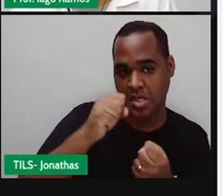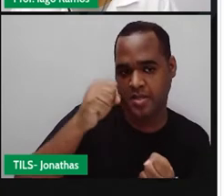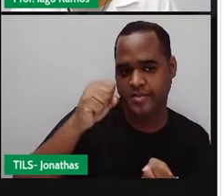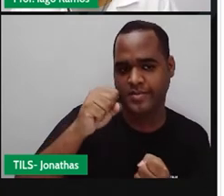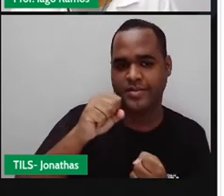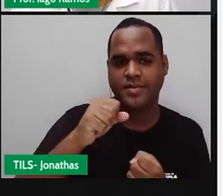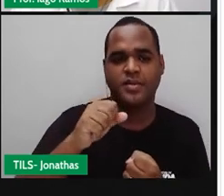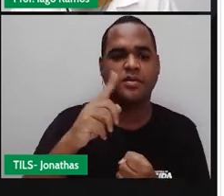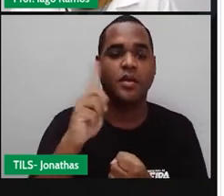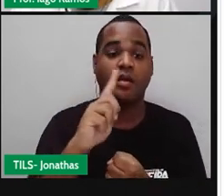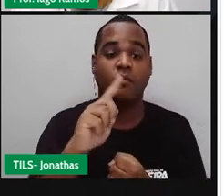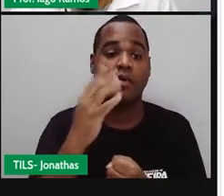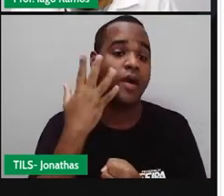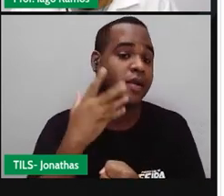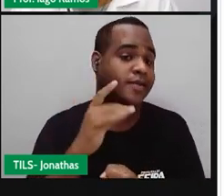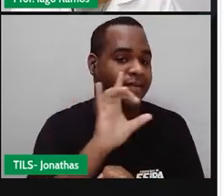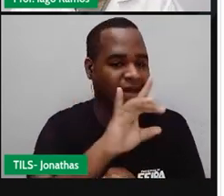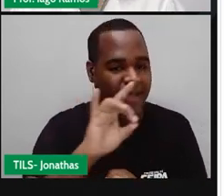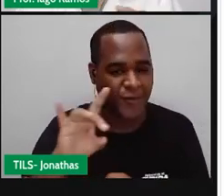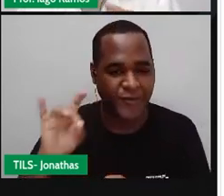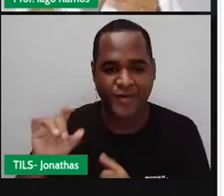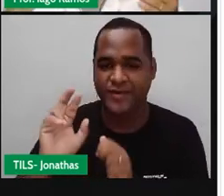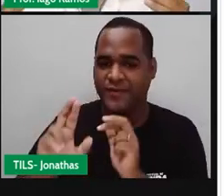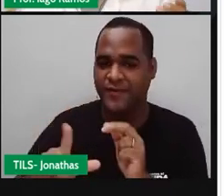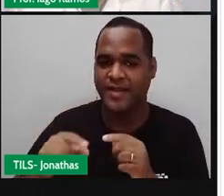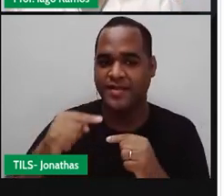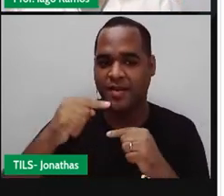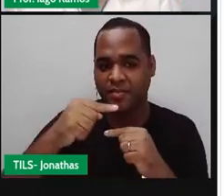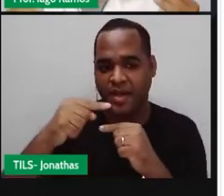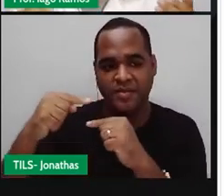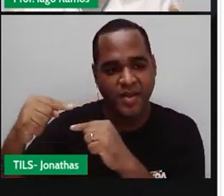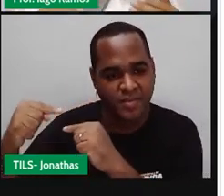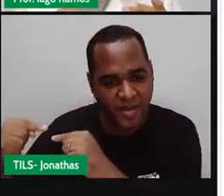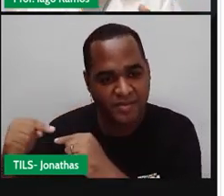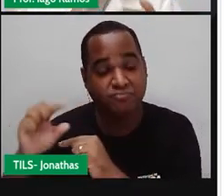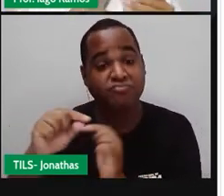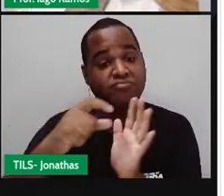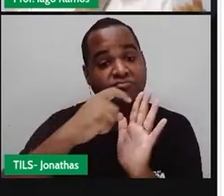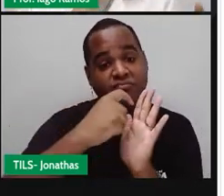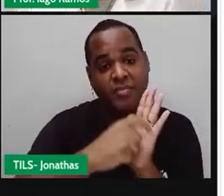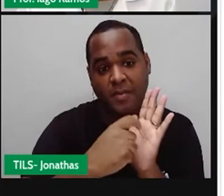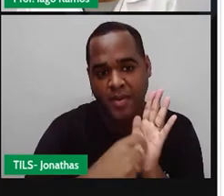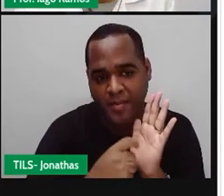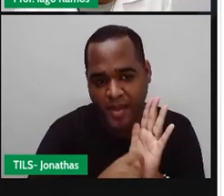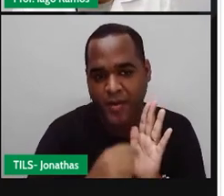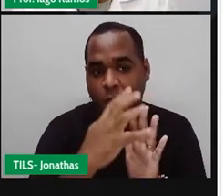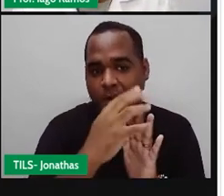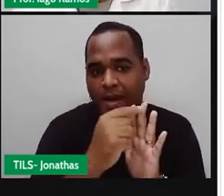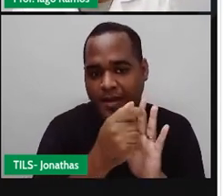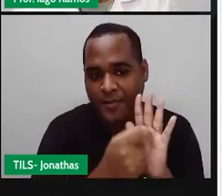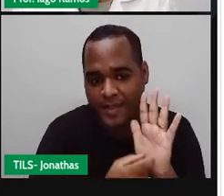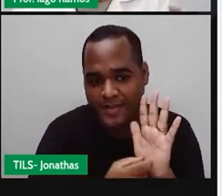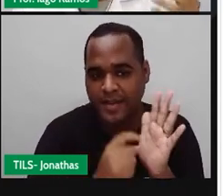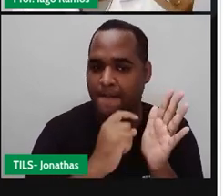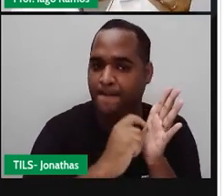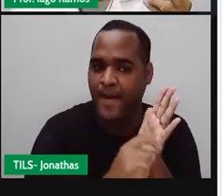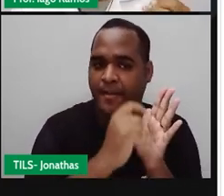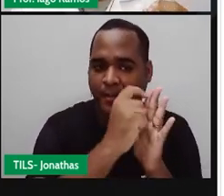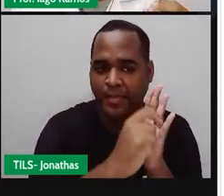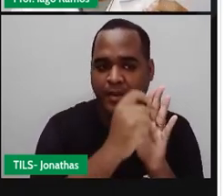um pedaço de uma barra que foi dividida em três pedaços